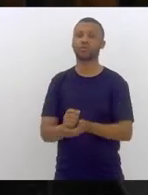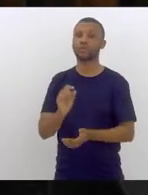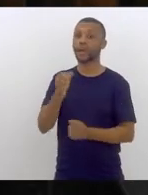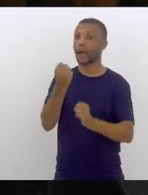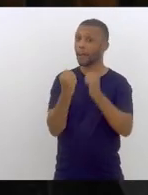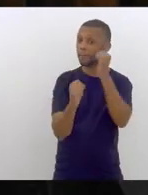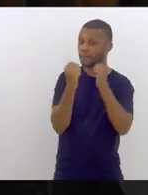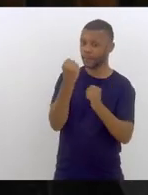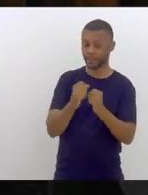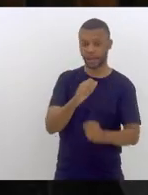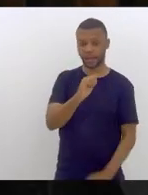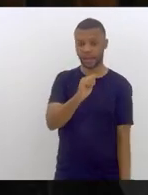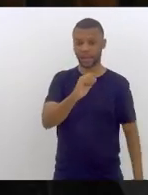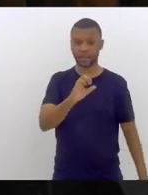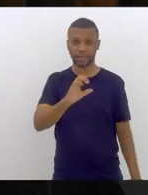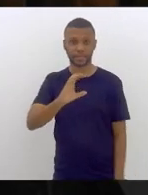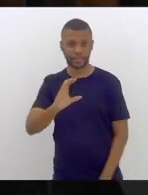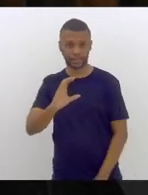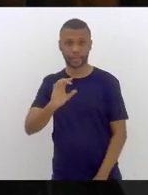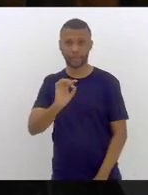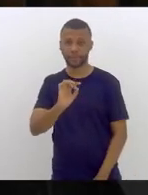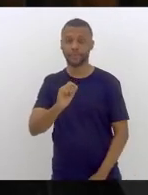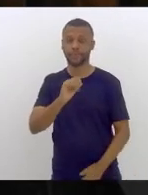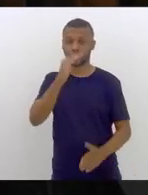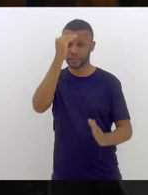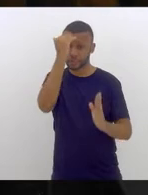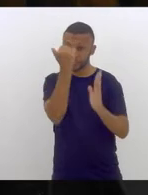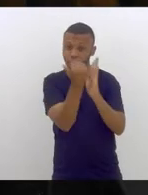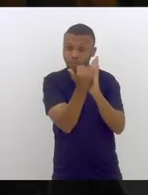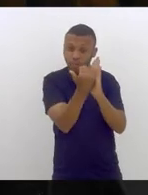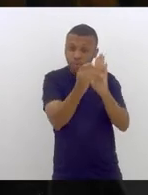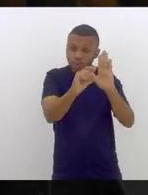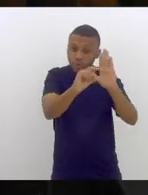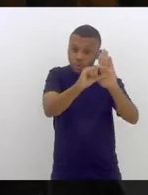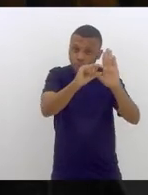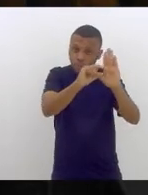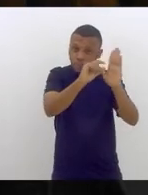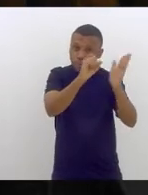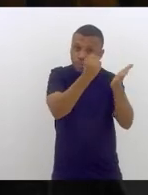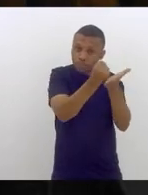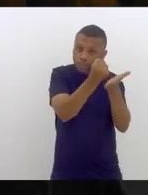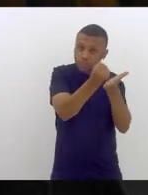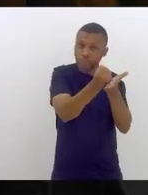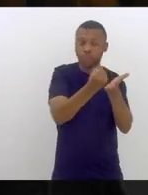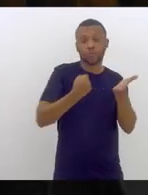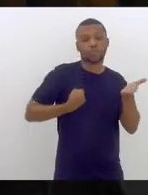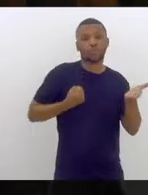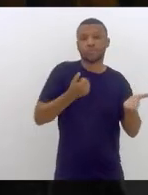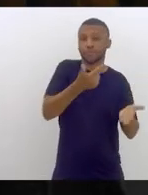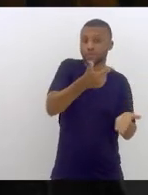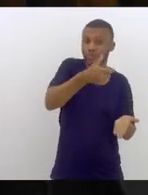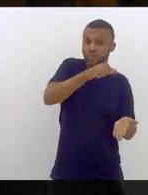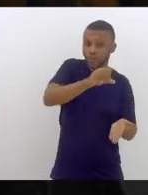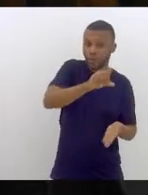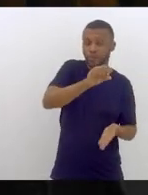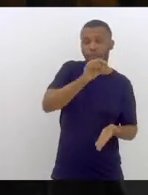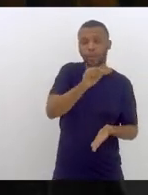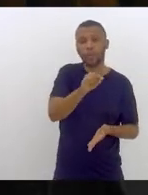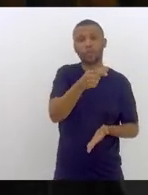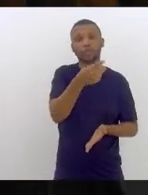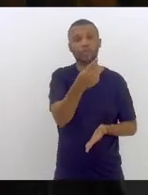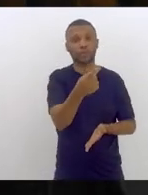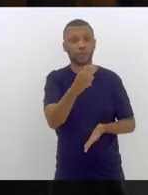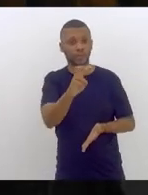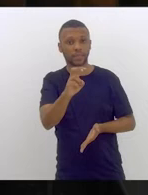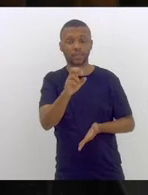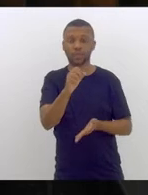rio nos termos da cláusula 29,15 dos